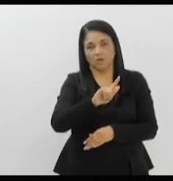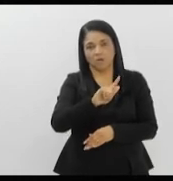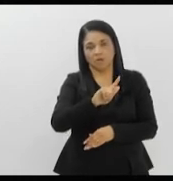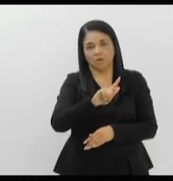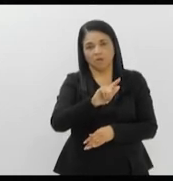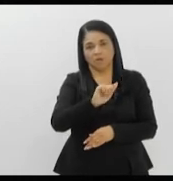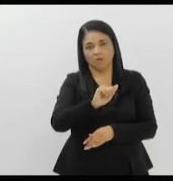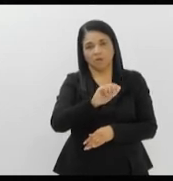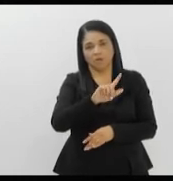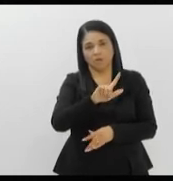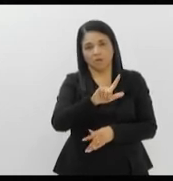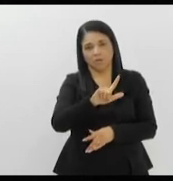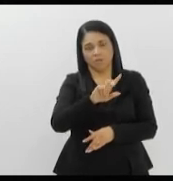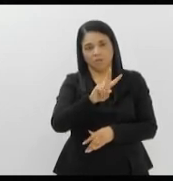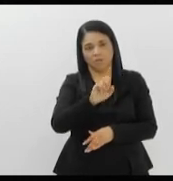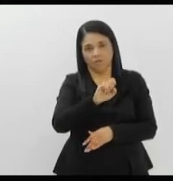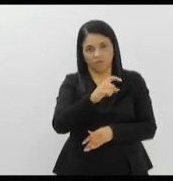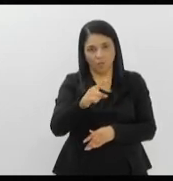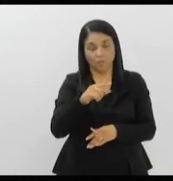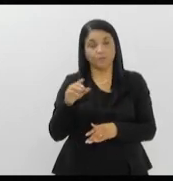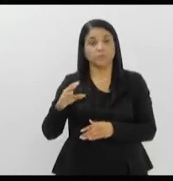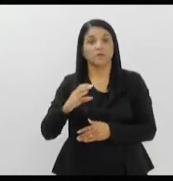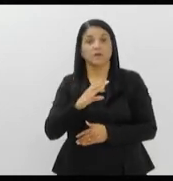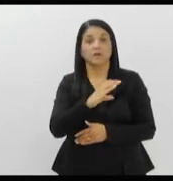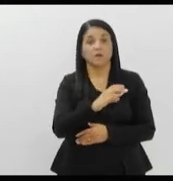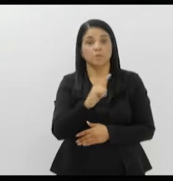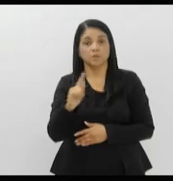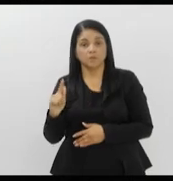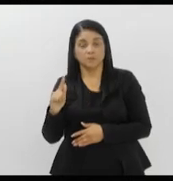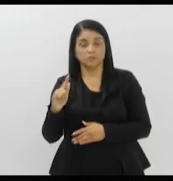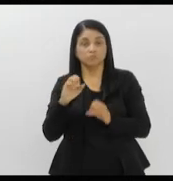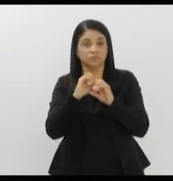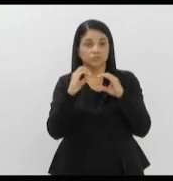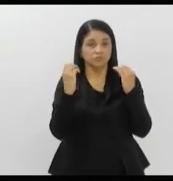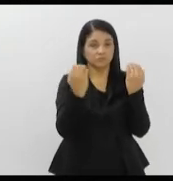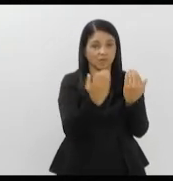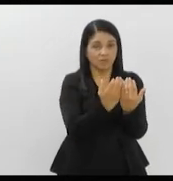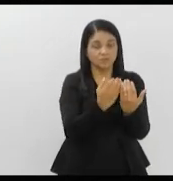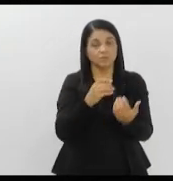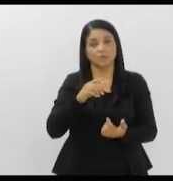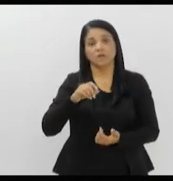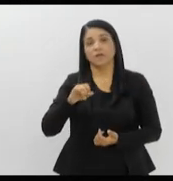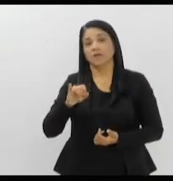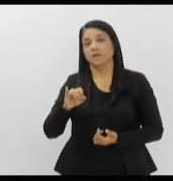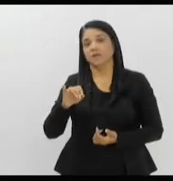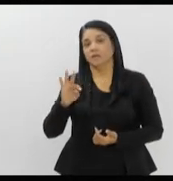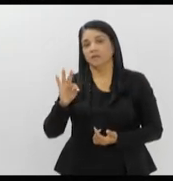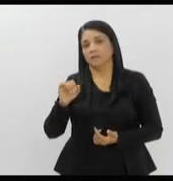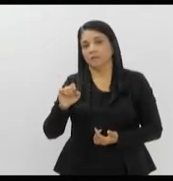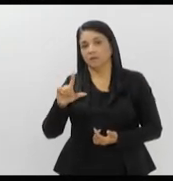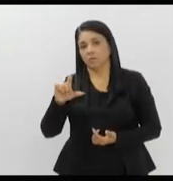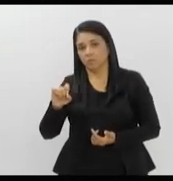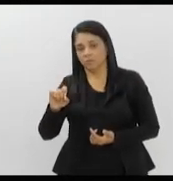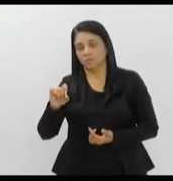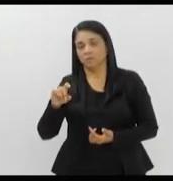E o Campo Grande, no estádio Ítalo Delcima.